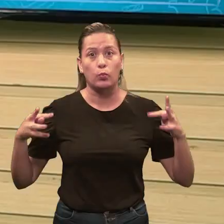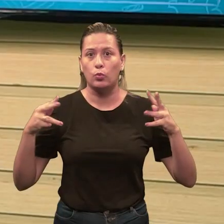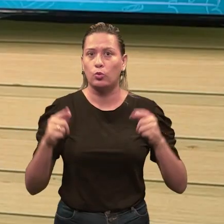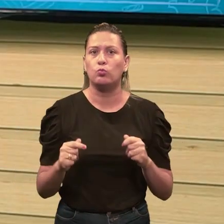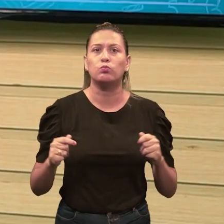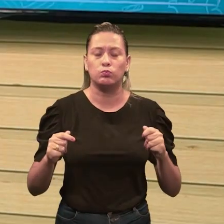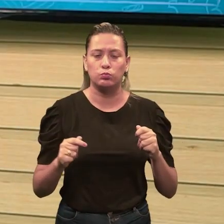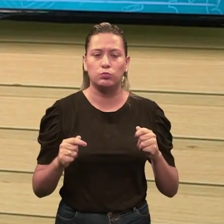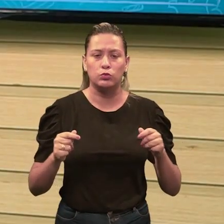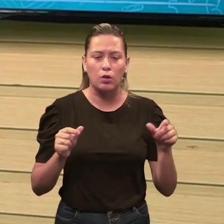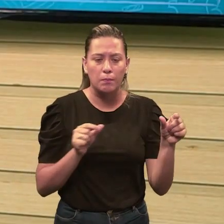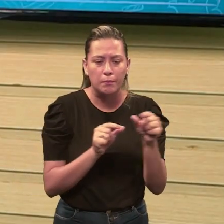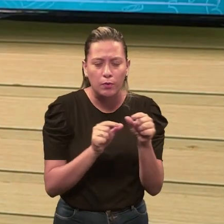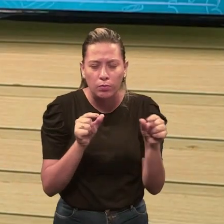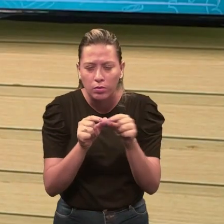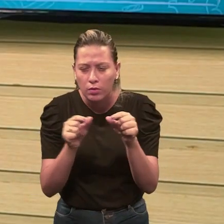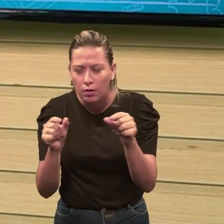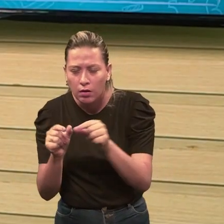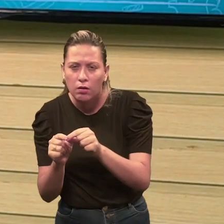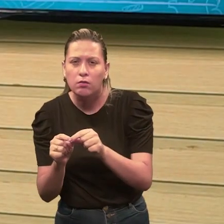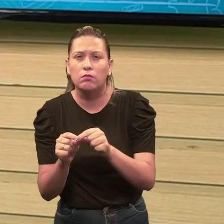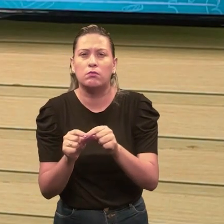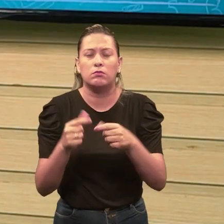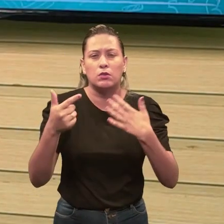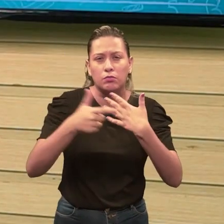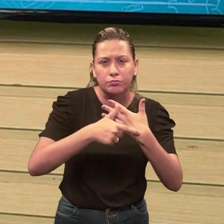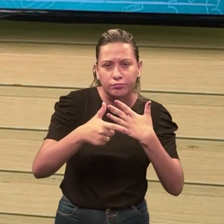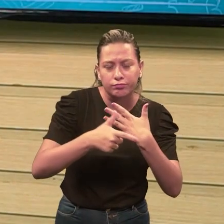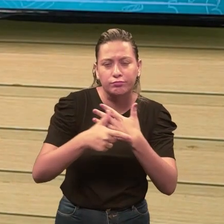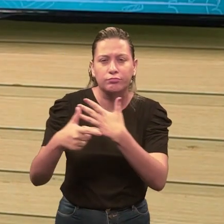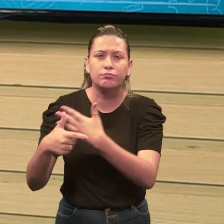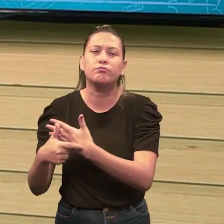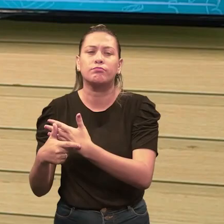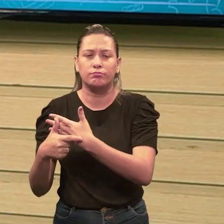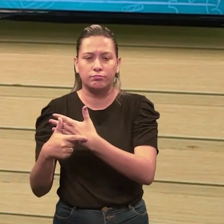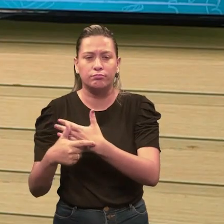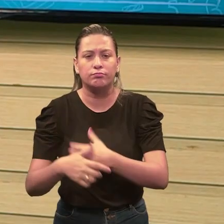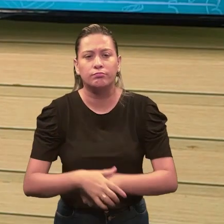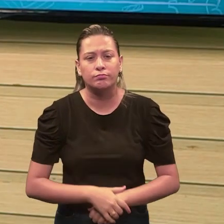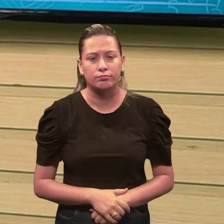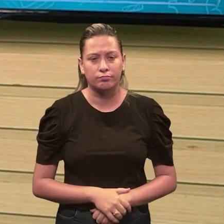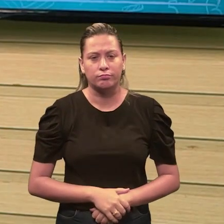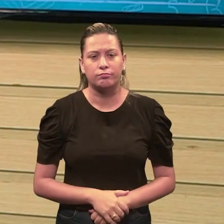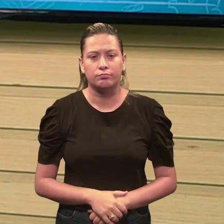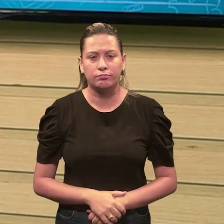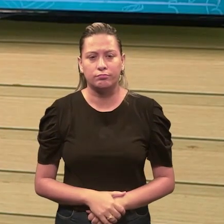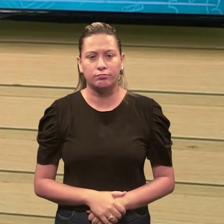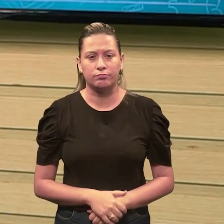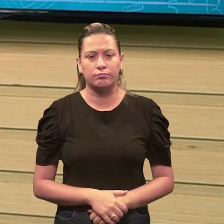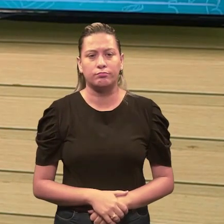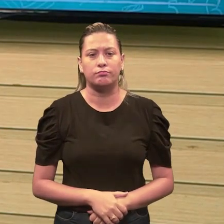né? É todo o esquema mesmo de montagem, de como vai funcionar cada